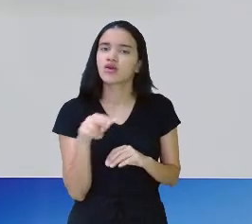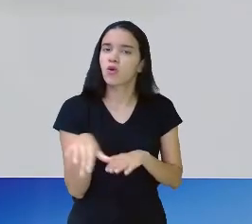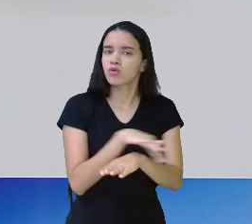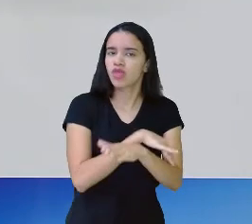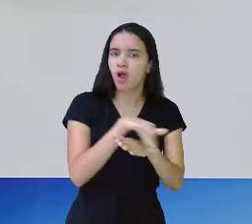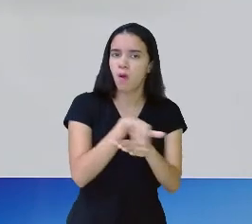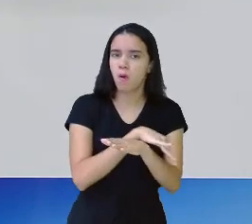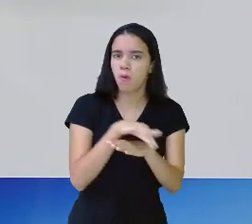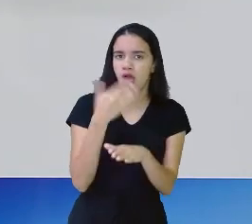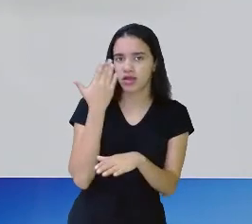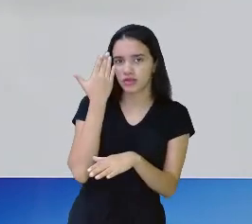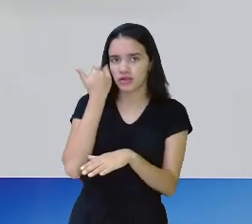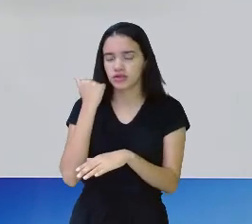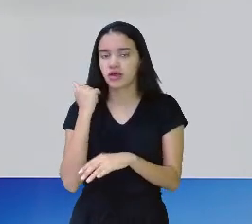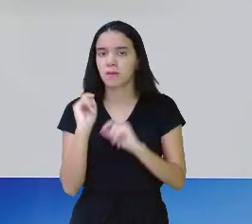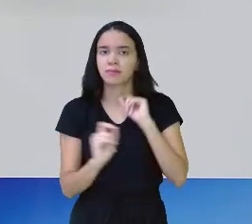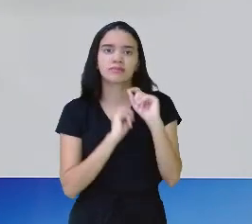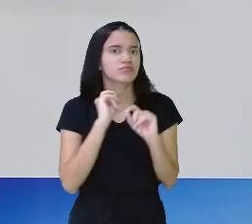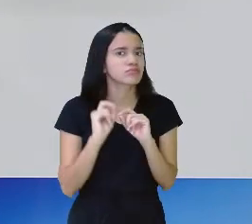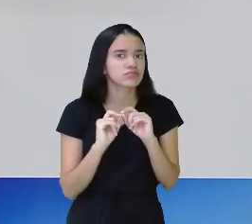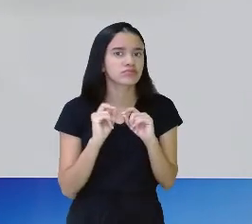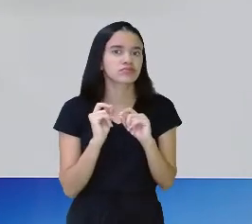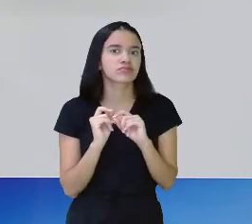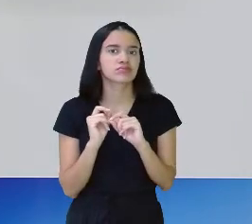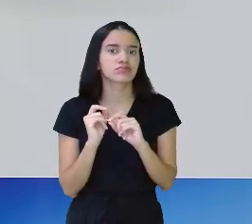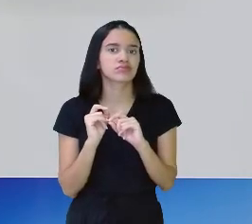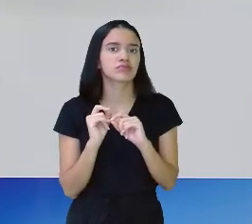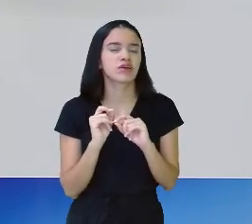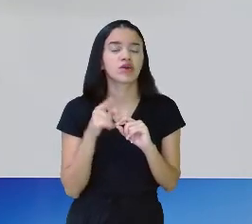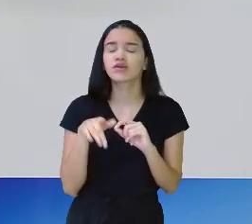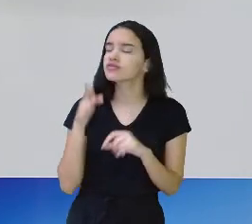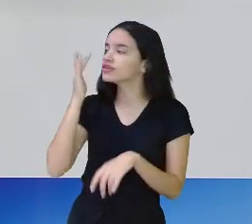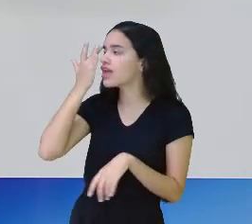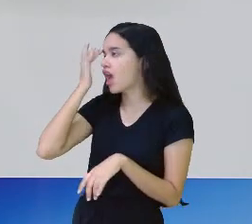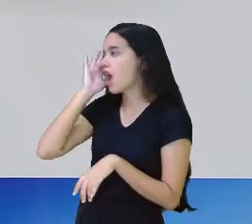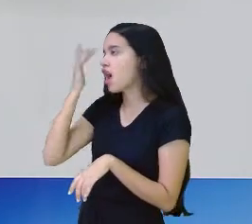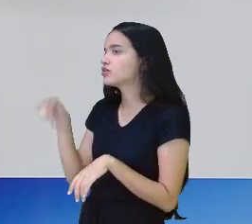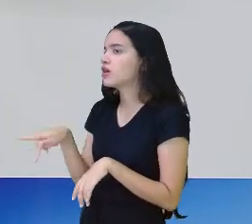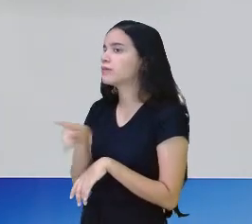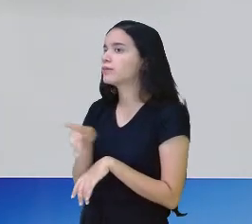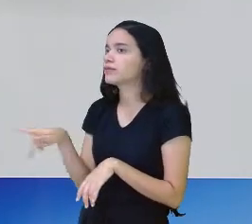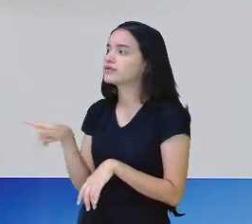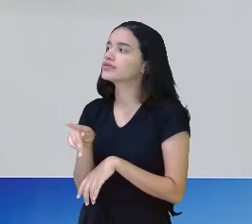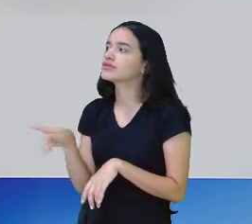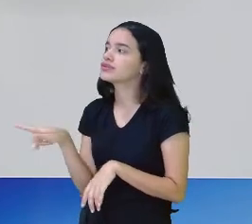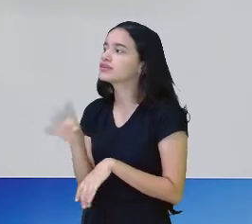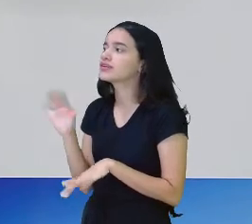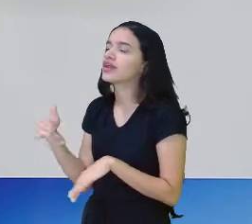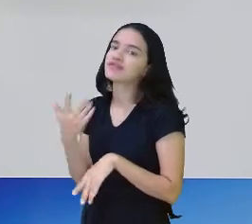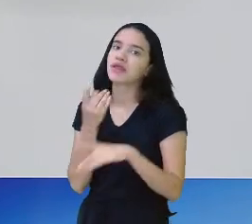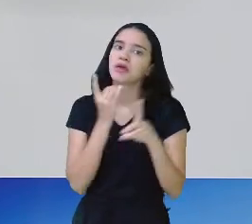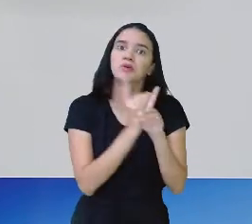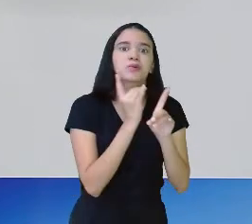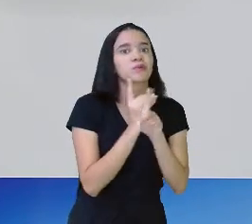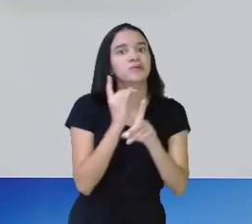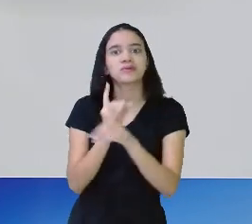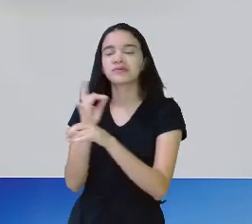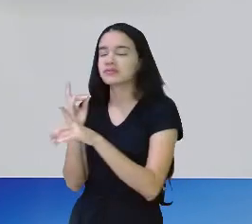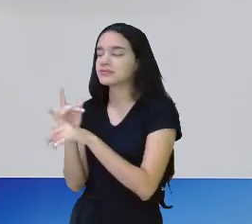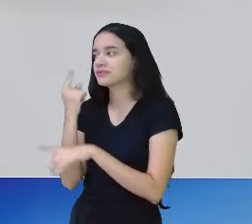vocês sabem o que é que ele indica? O que você acha, professora Márcia? Será que você, por exemplo, já deve ter encontrado muito por aí,